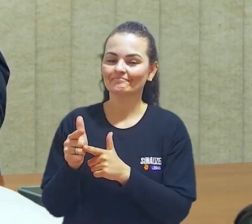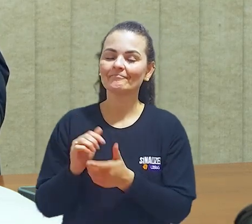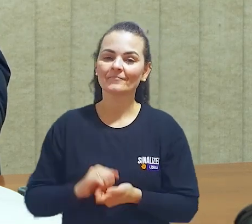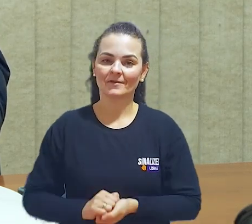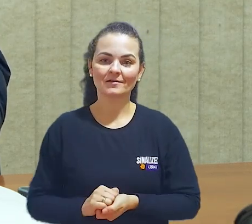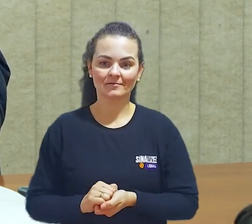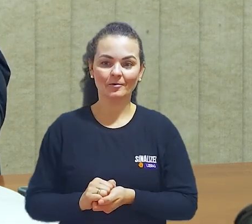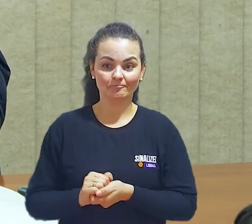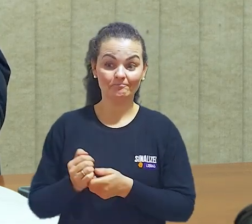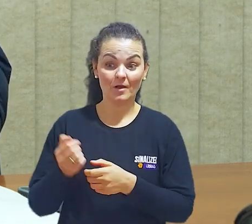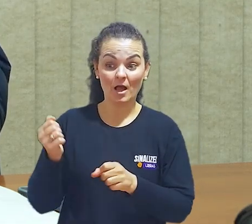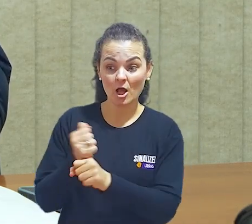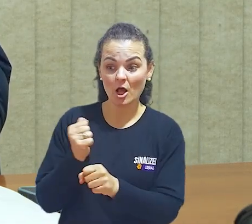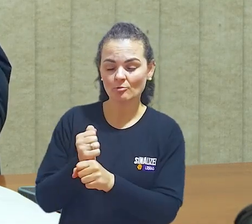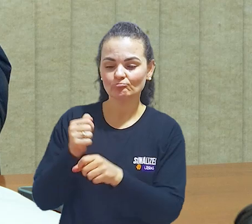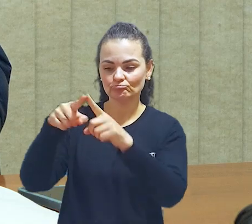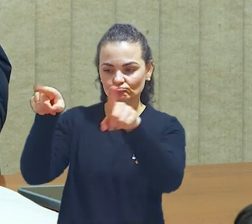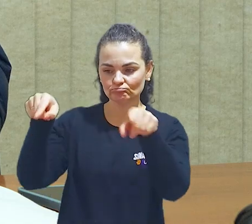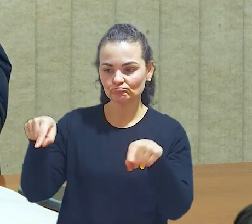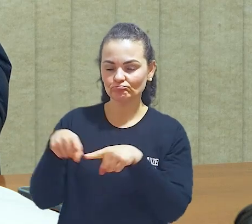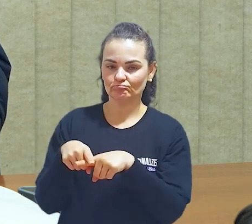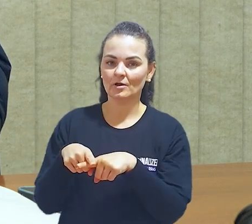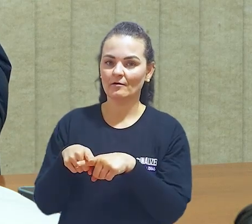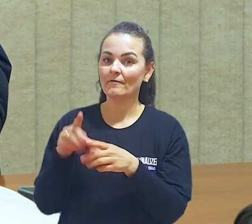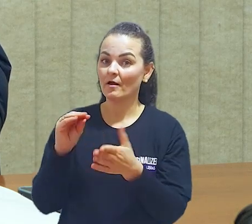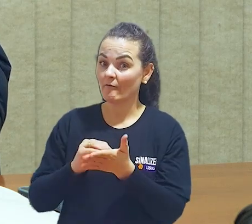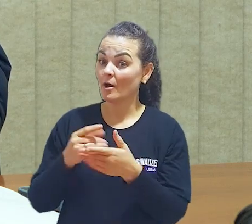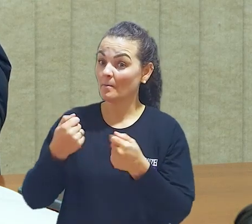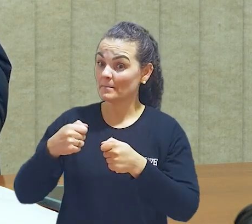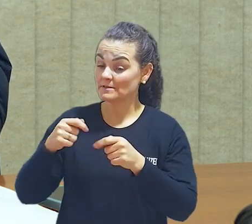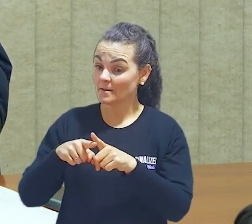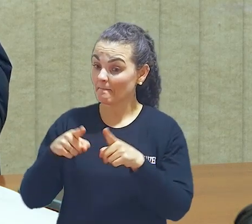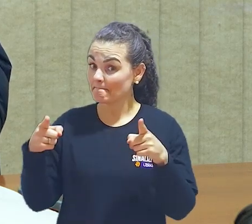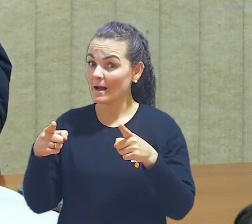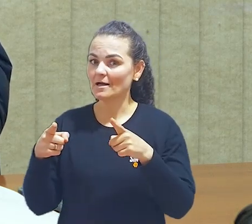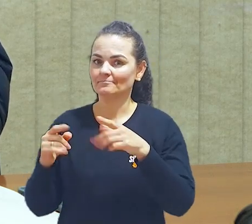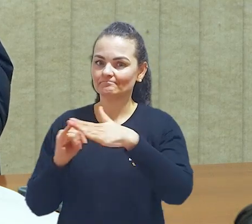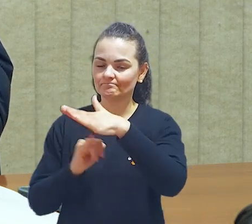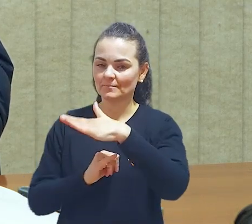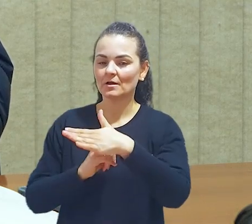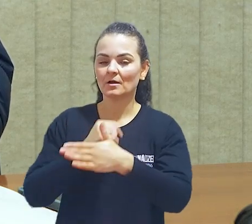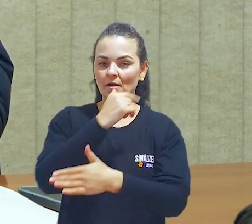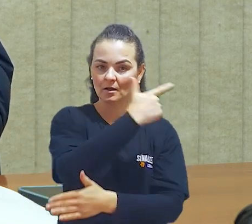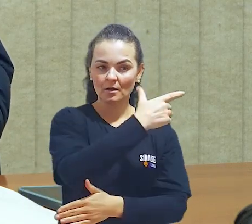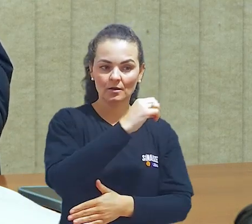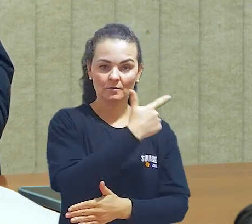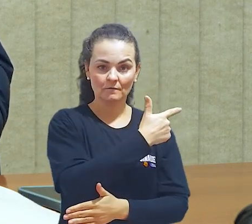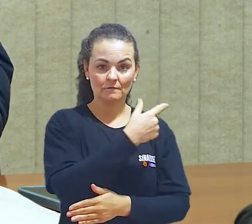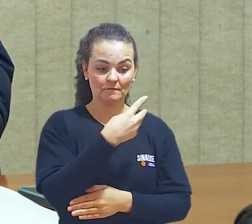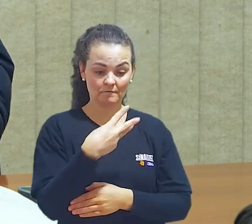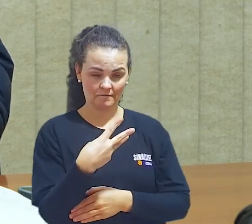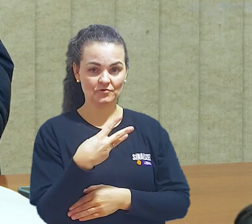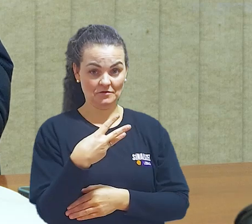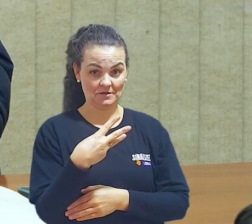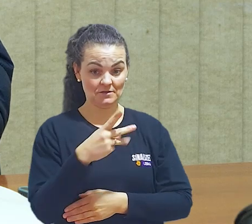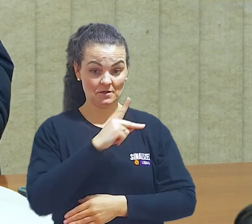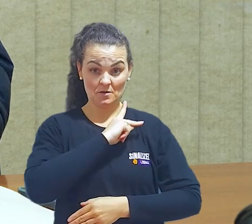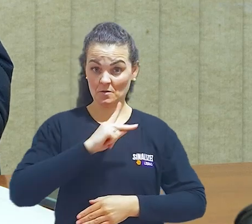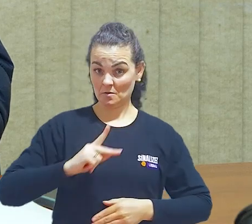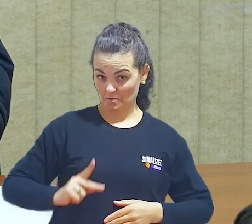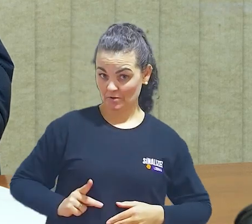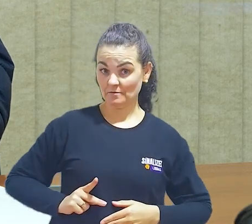as estruturas necessárias à instituição. E em 2023, quando fui presidente também